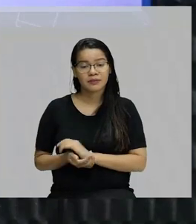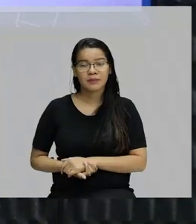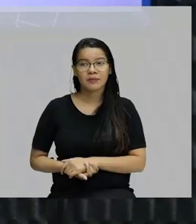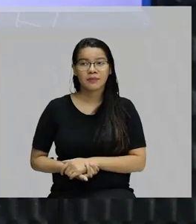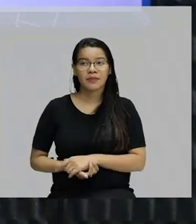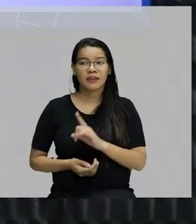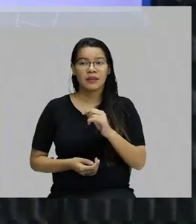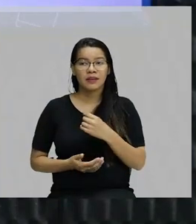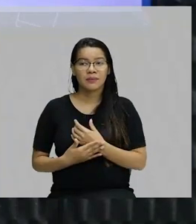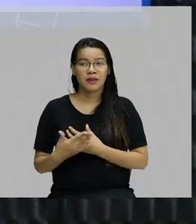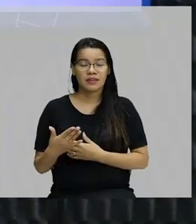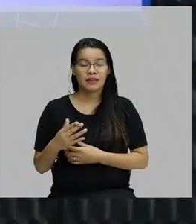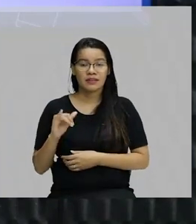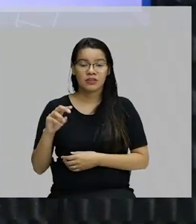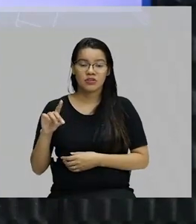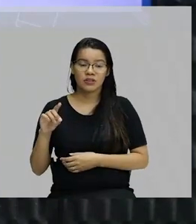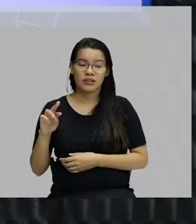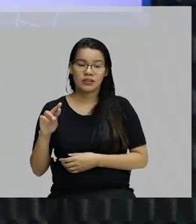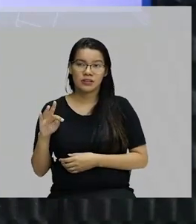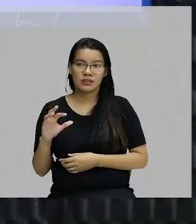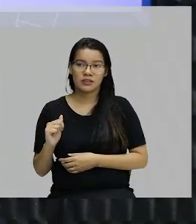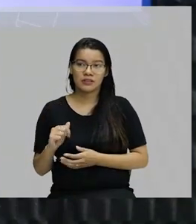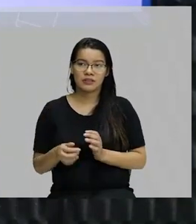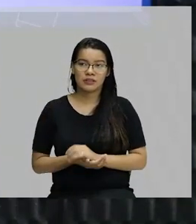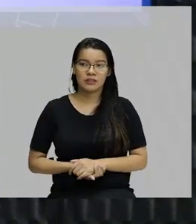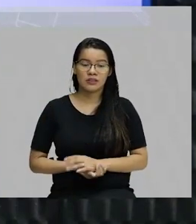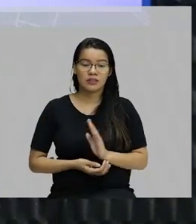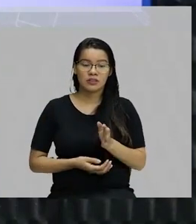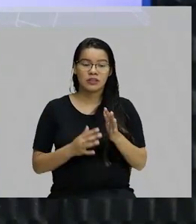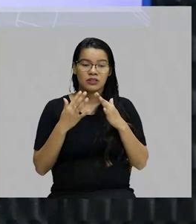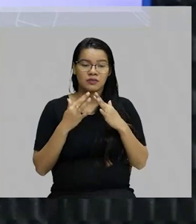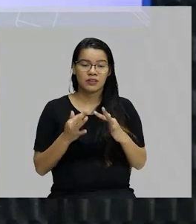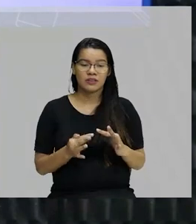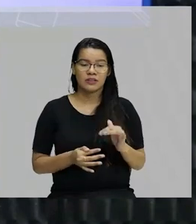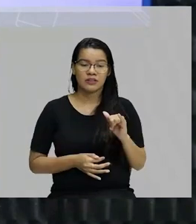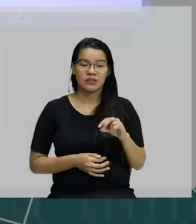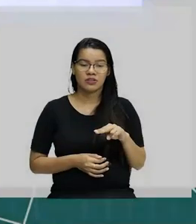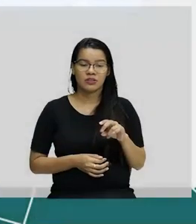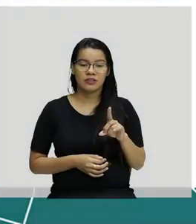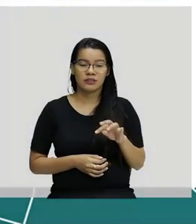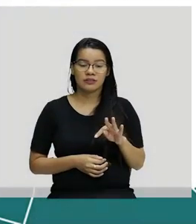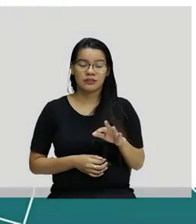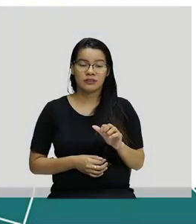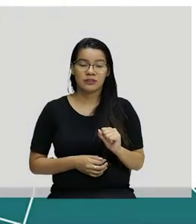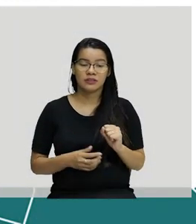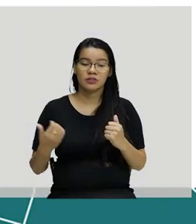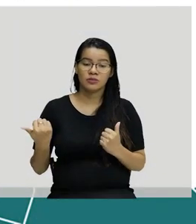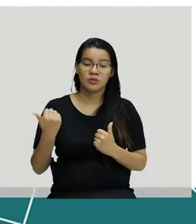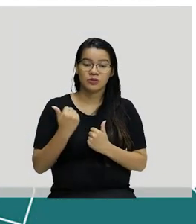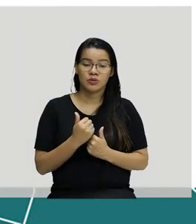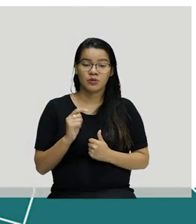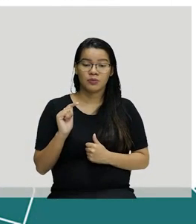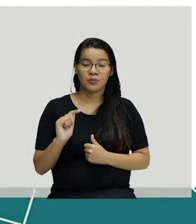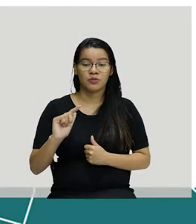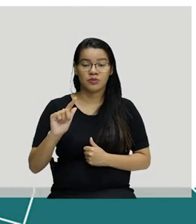indagação de forma mais indireta nas frases indiretas substitui-se o ponto de interrogação